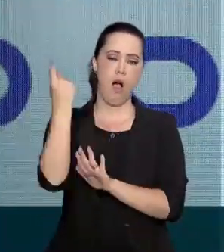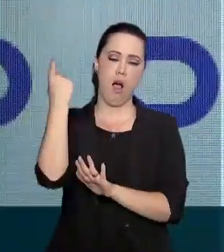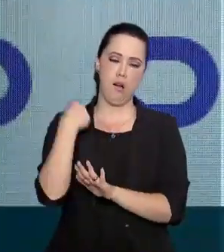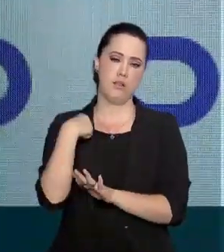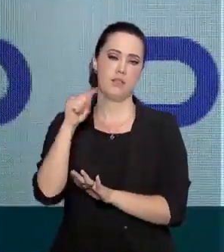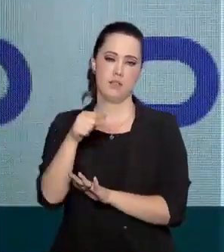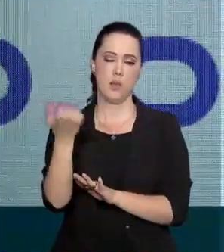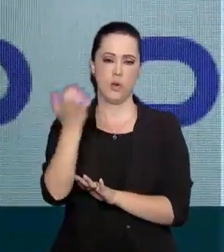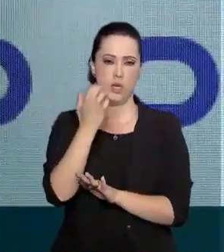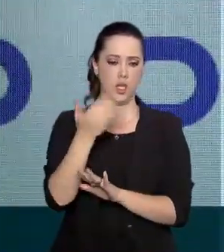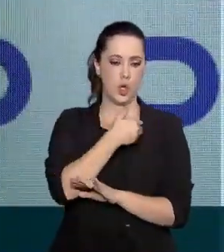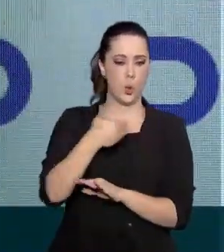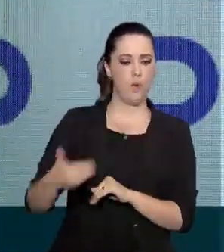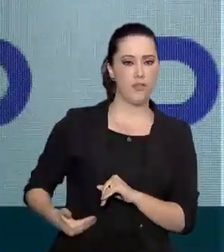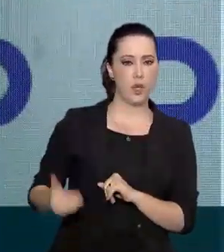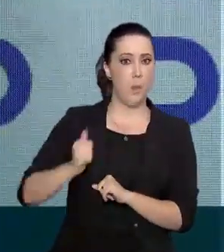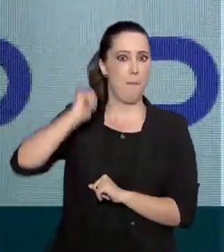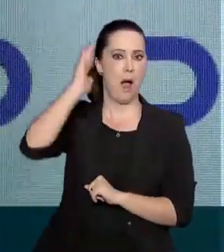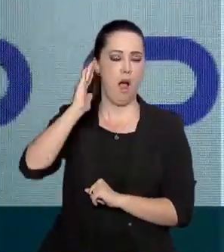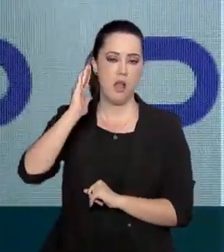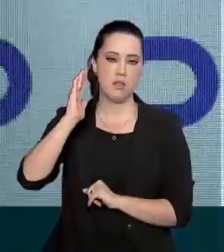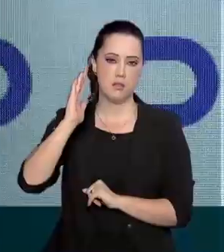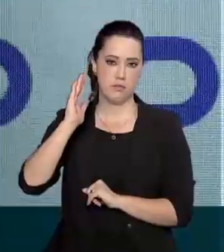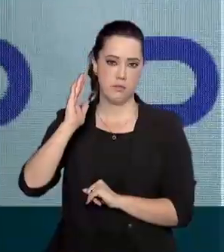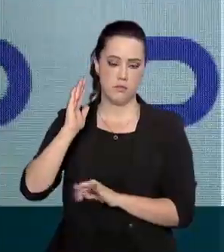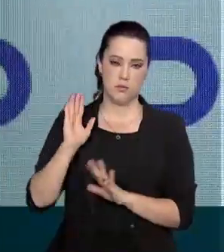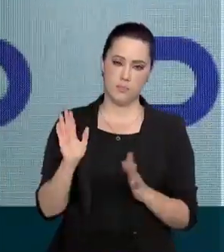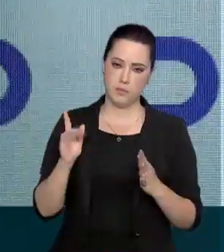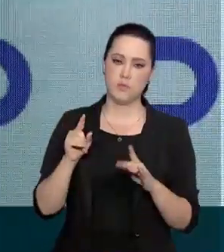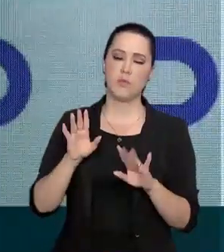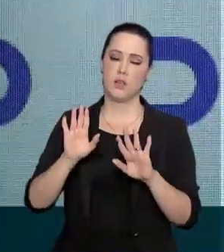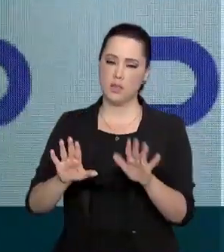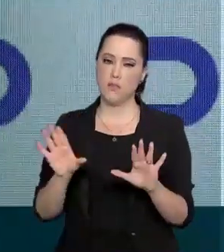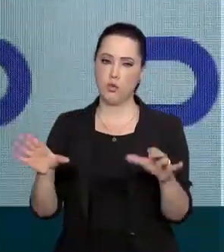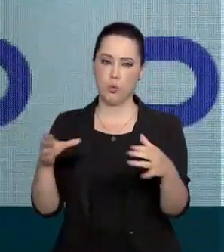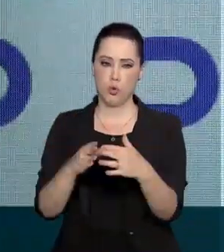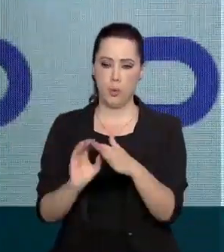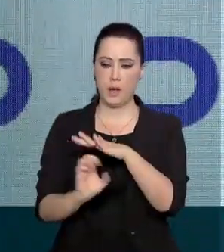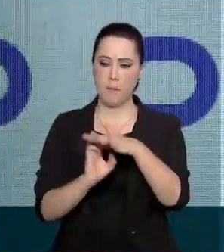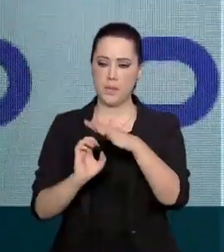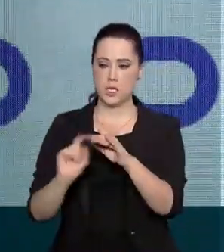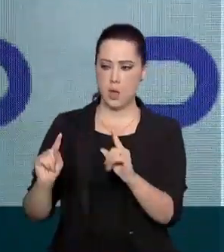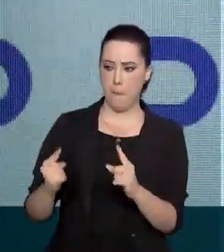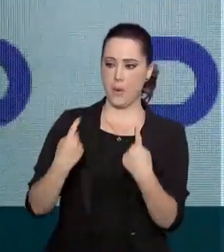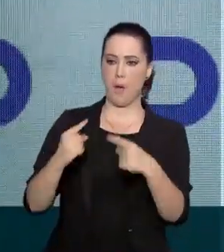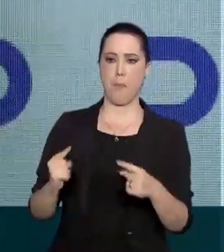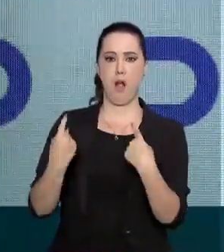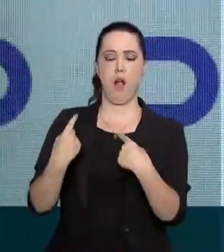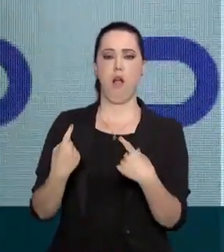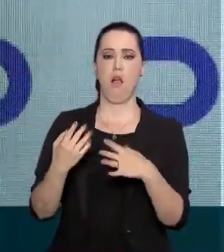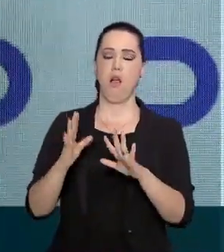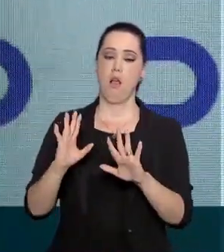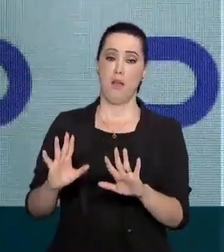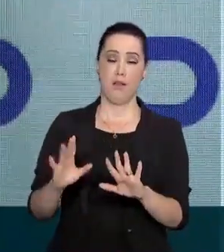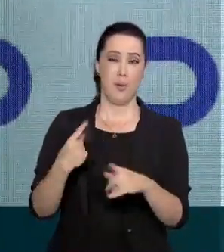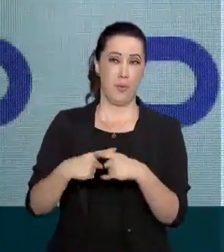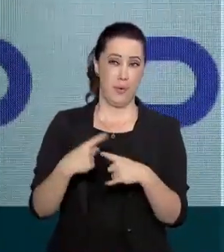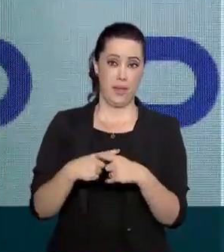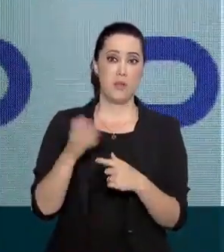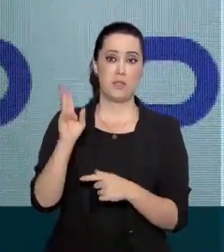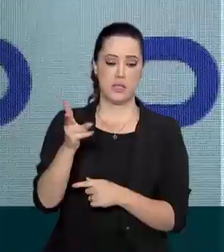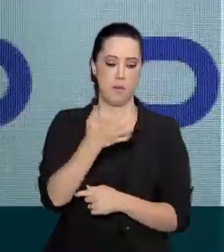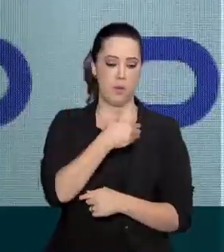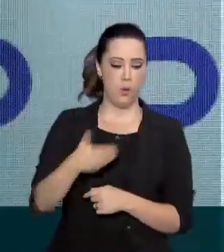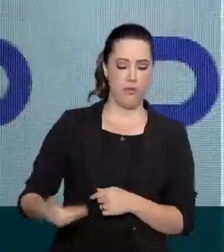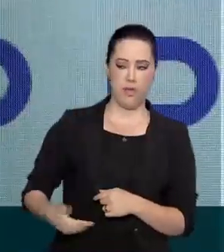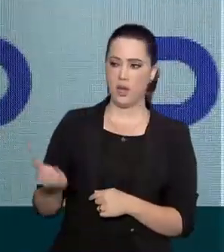num rápido debate com a classe empresarial, durante a campanha, né? Fui muito acusado disso e parecia que eu